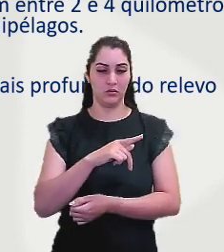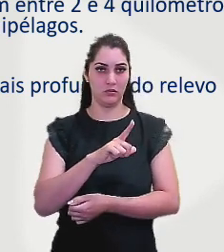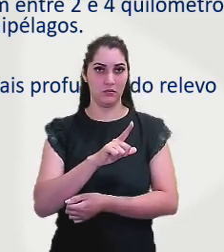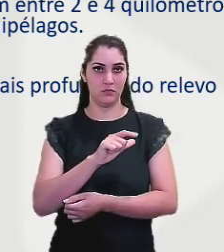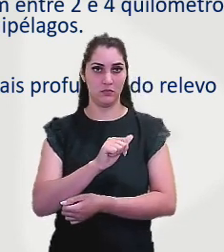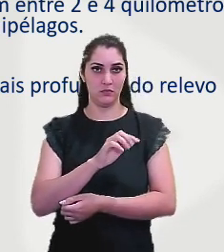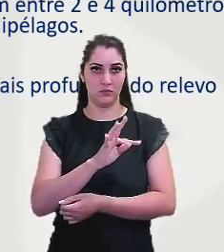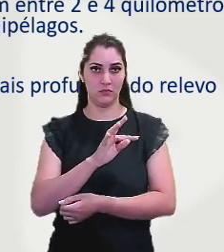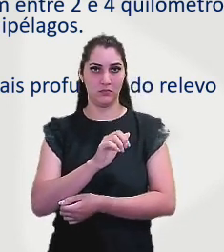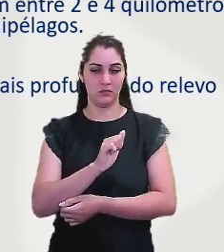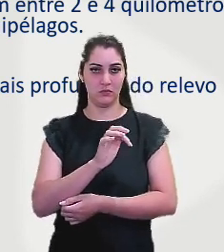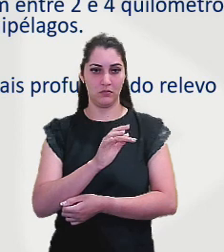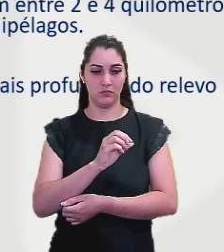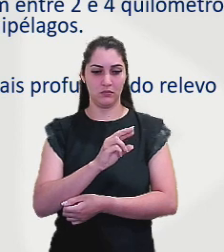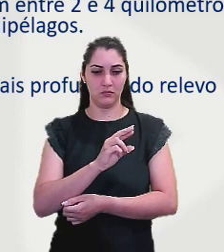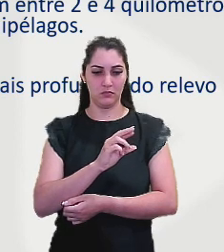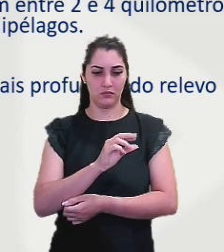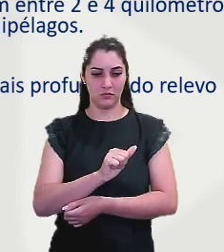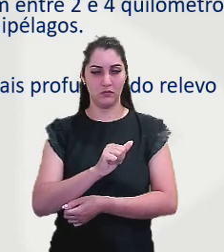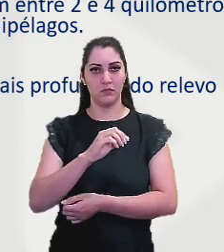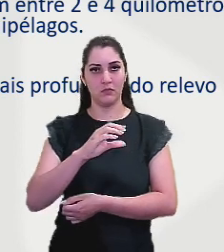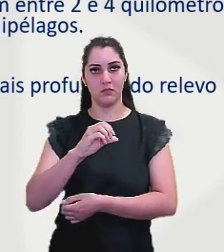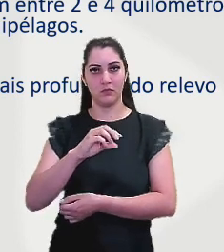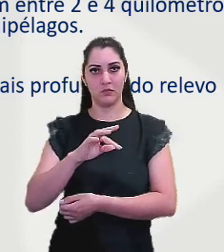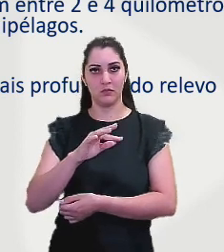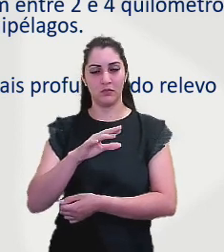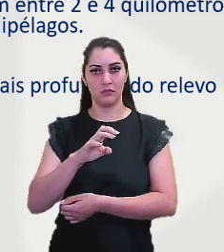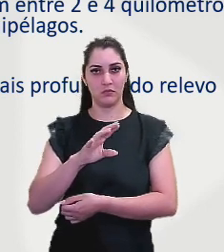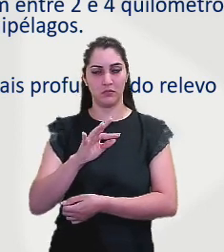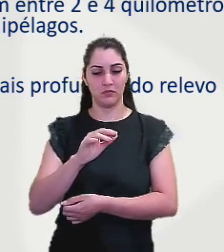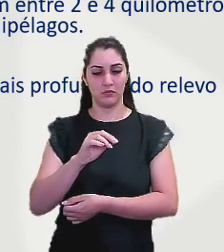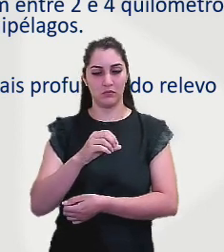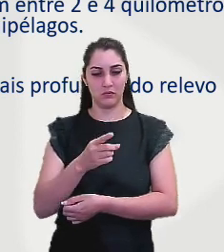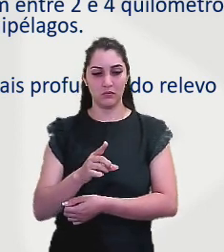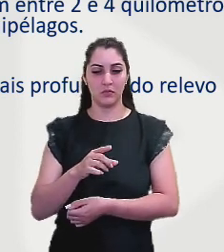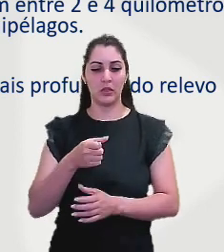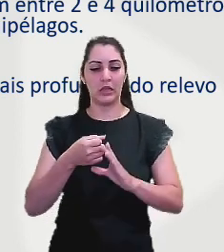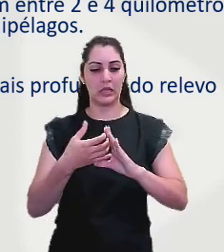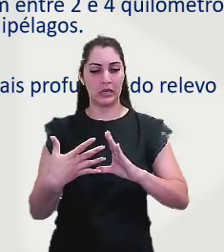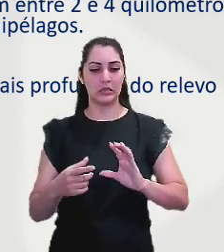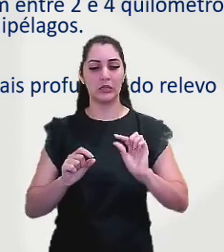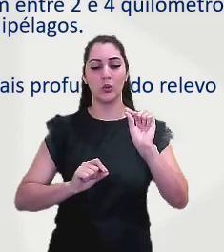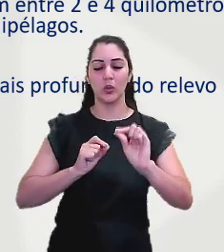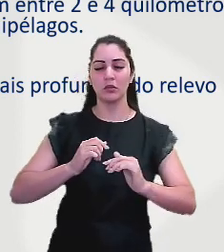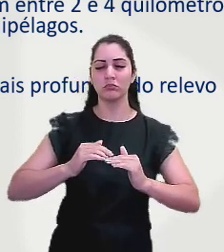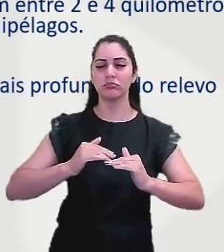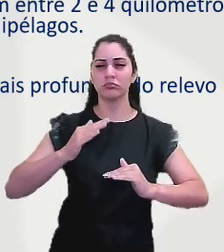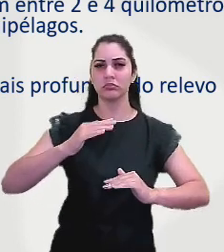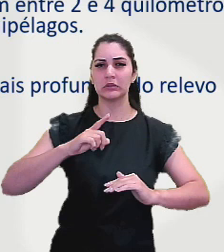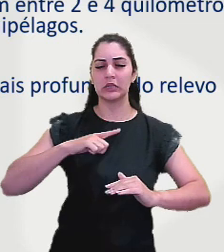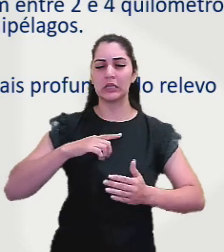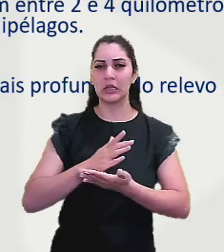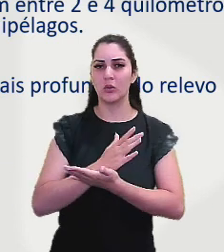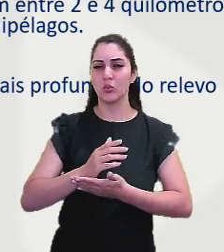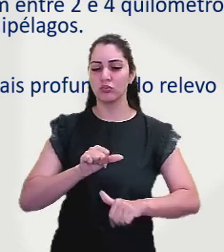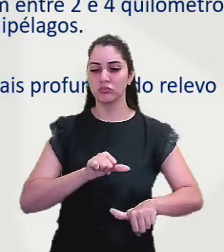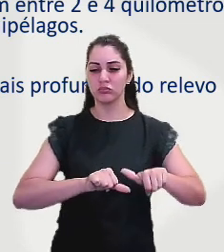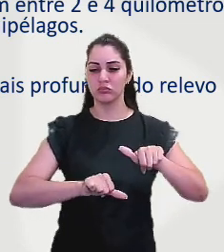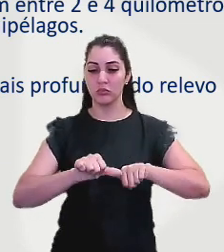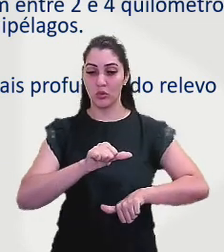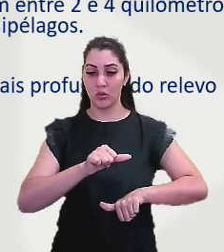que é caracterizada por ser um prolongamento submerso dos continentes, com apenas algumas modificações promovidas pela